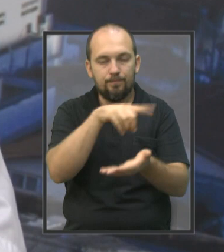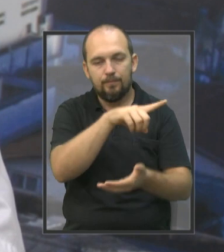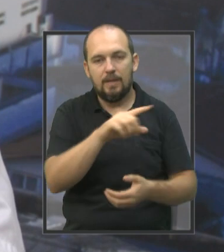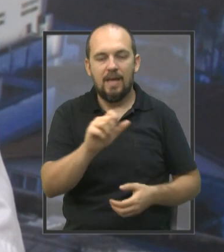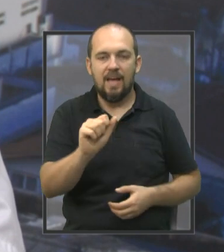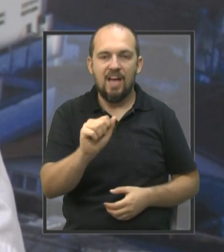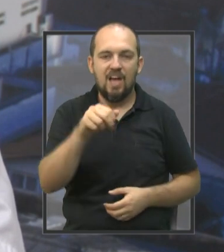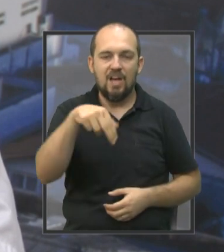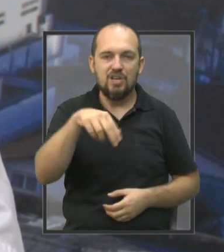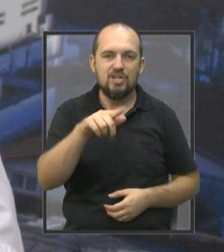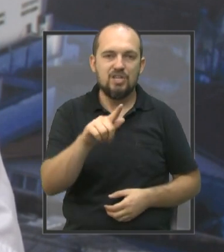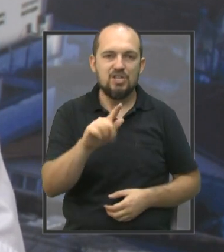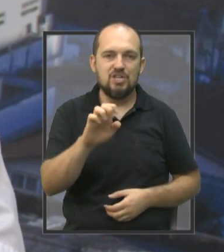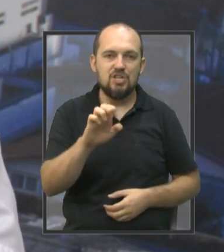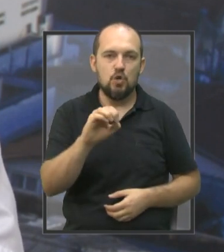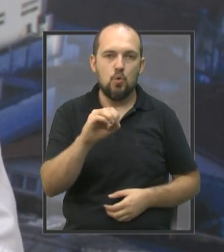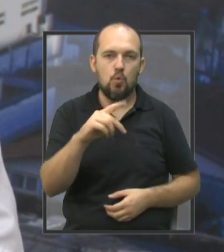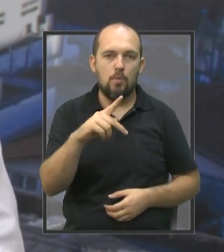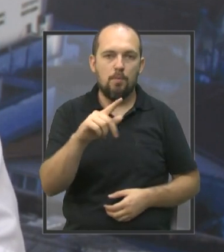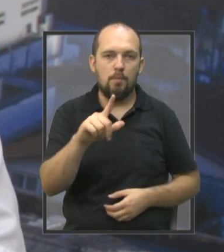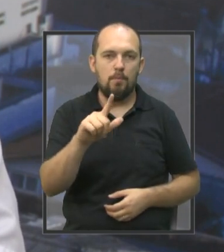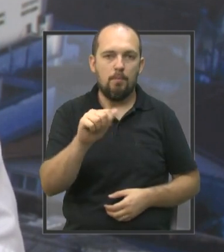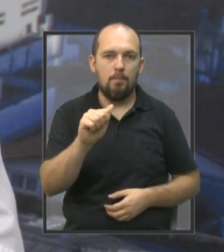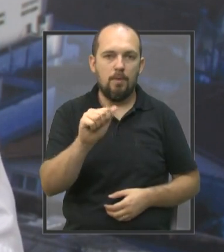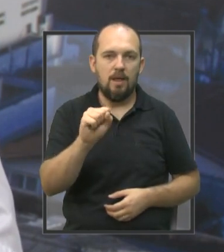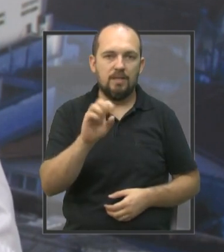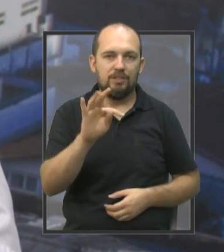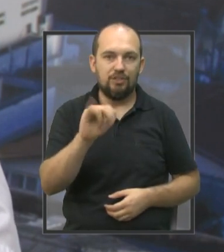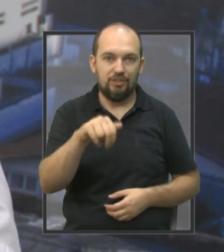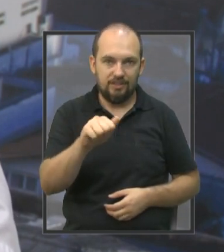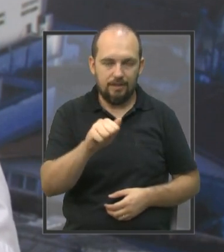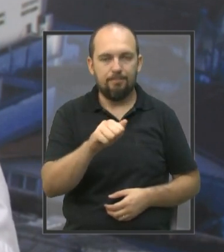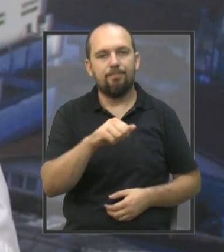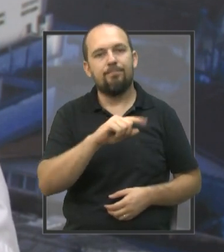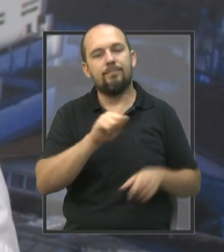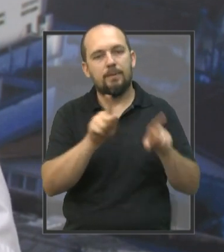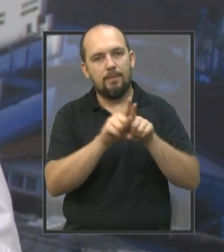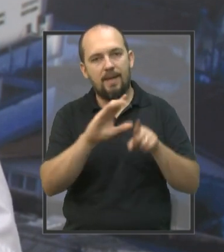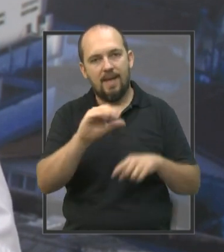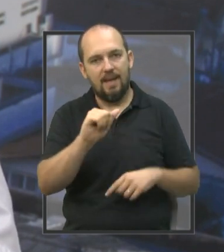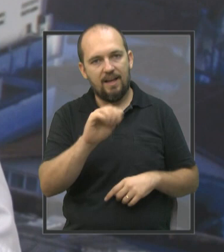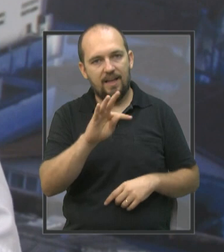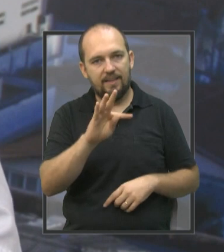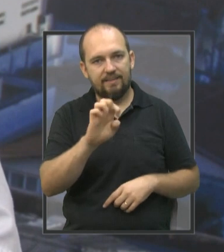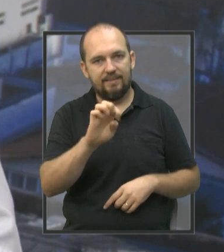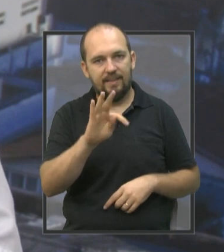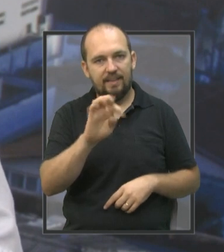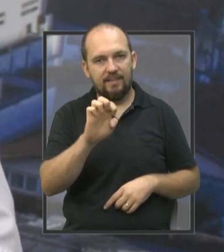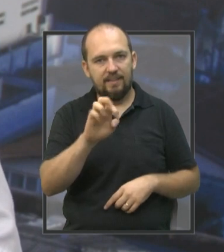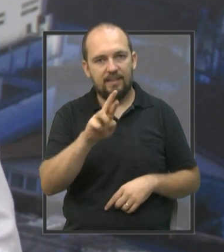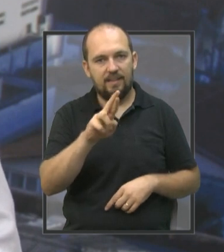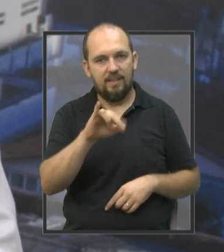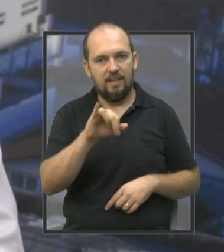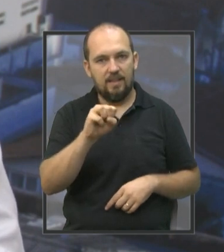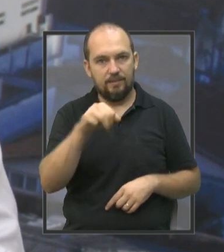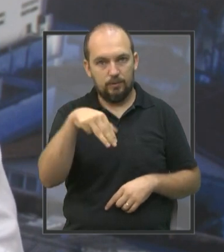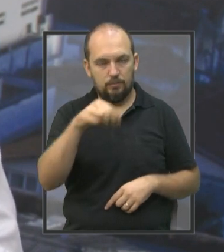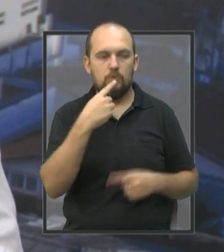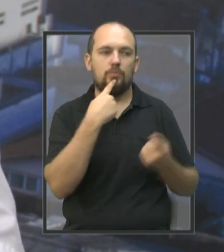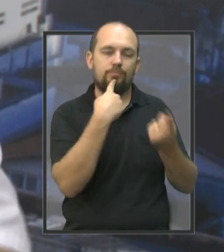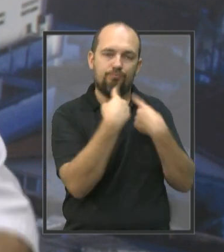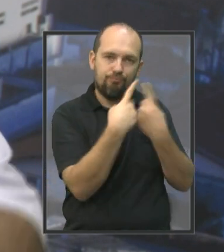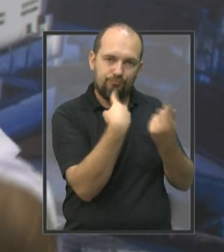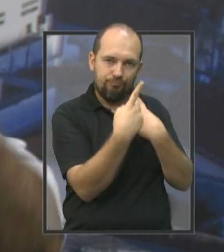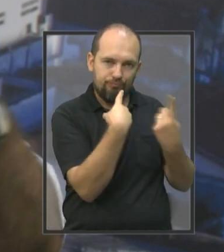angioplastia e cateterismo da Santa Casa, nós conseguimos, graças a essas emendas que o